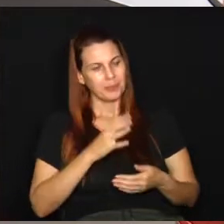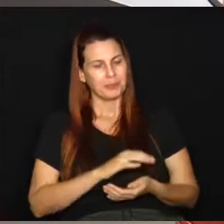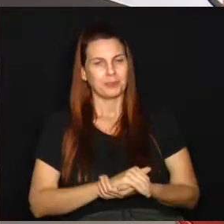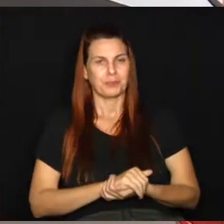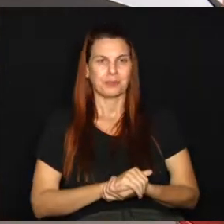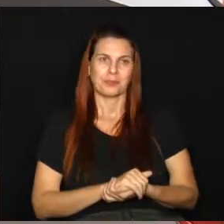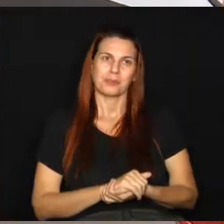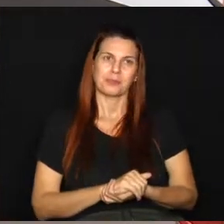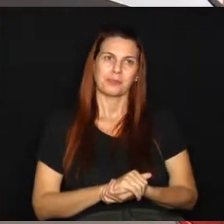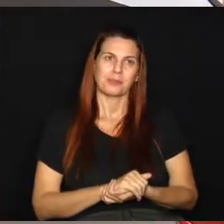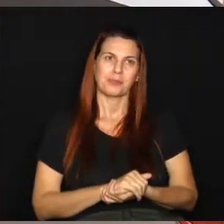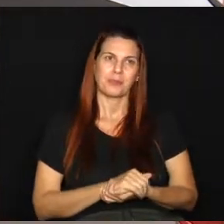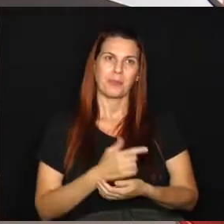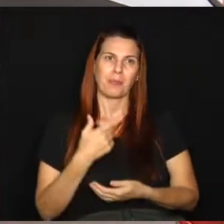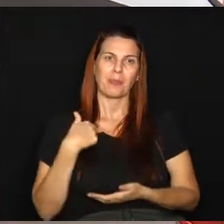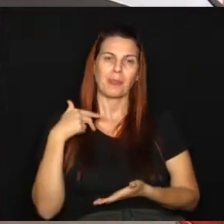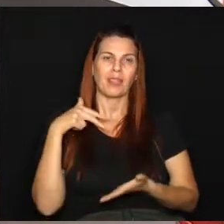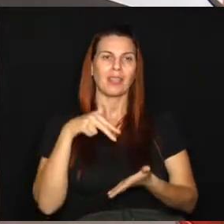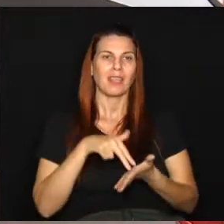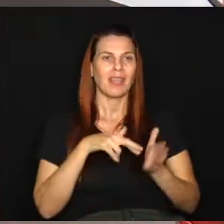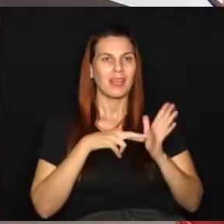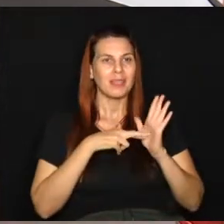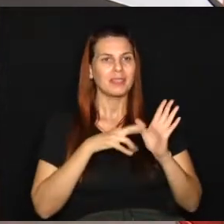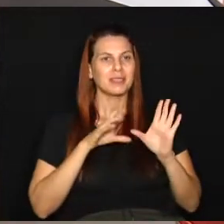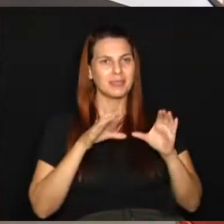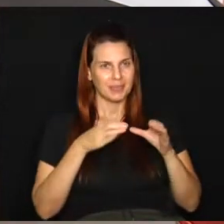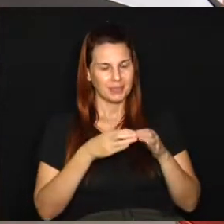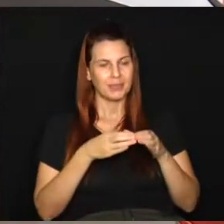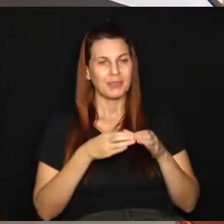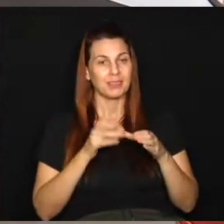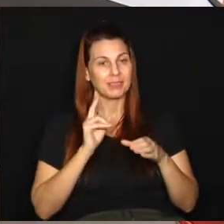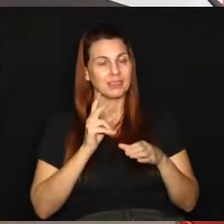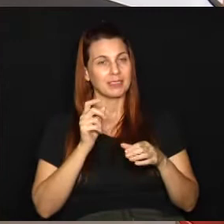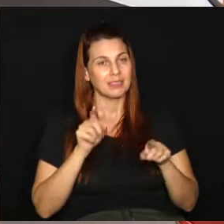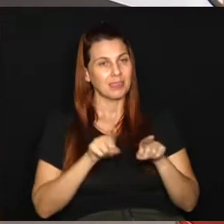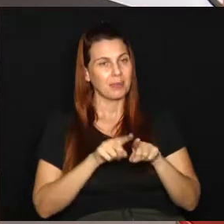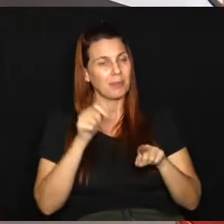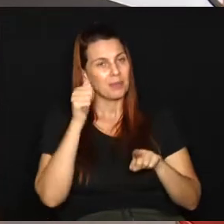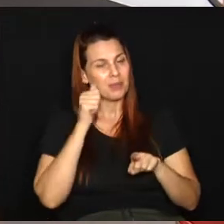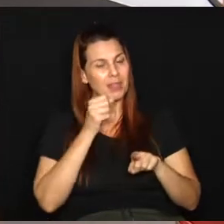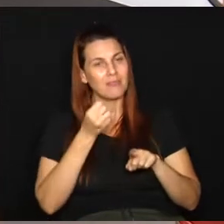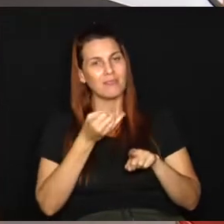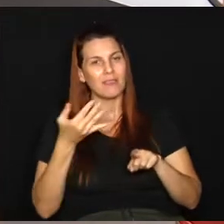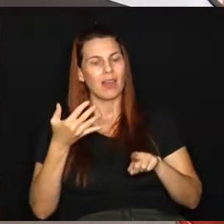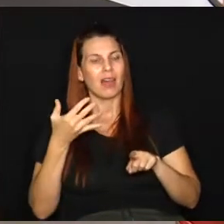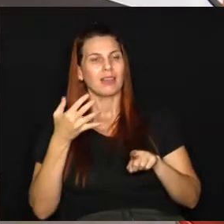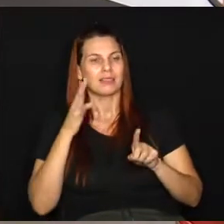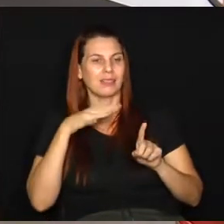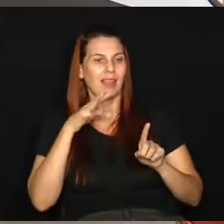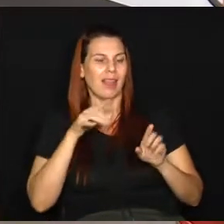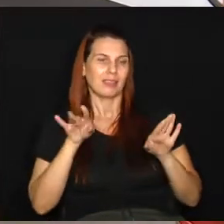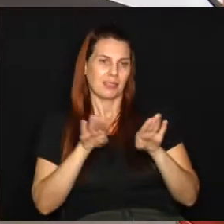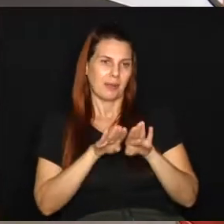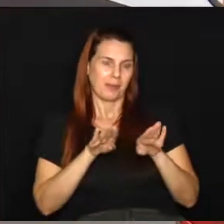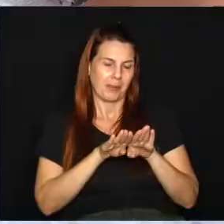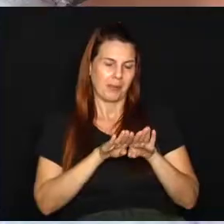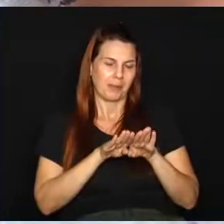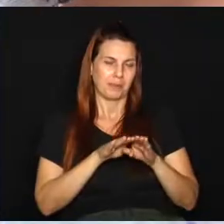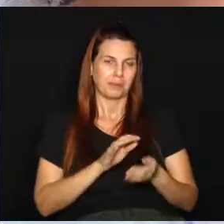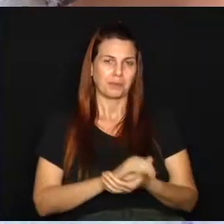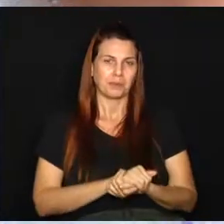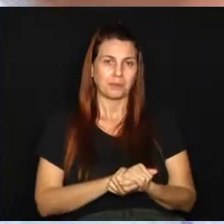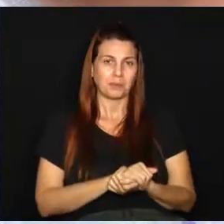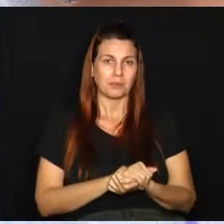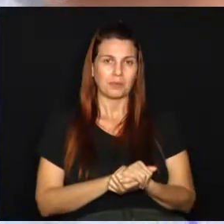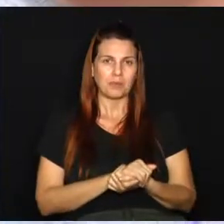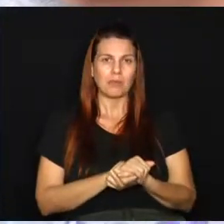E estou aqui para representar o nosso coletivo, que também está cheio de mulheres que me admiram muito. Fiquei aqui com essa tarefa de falar pela gente.